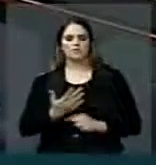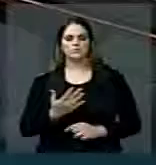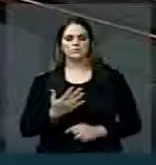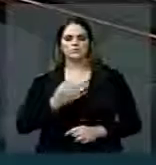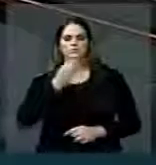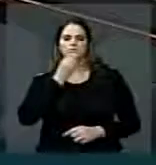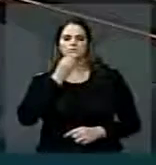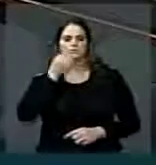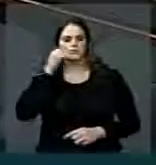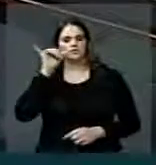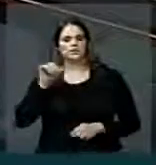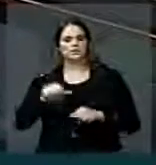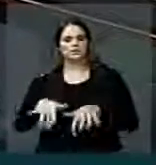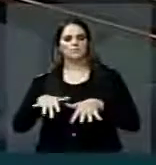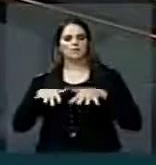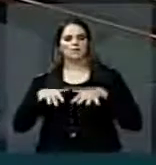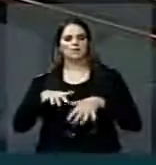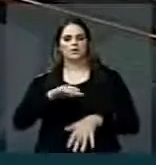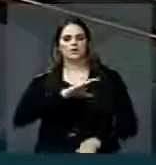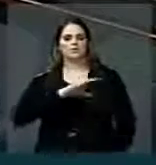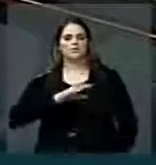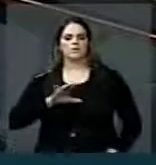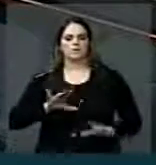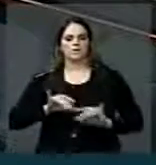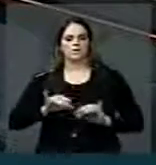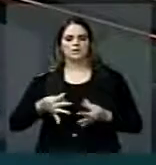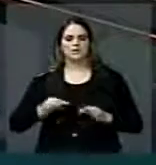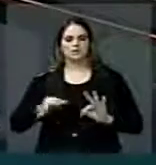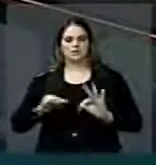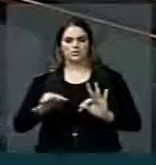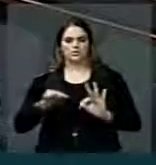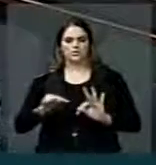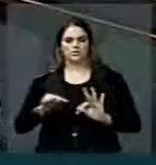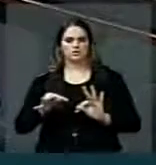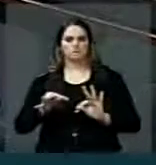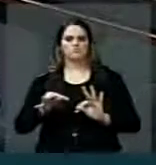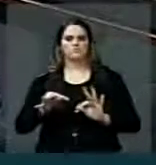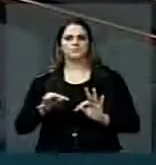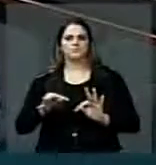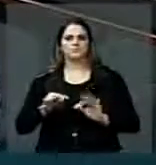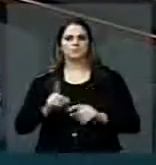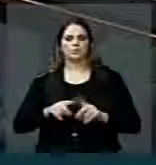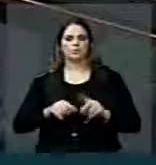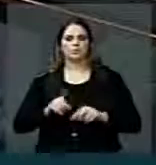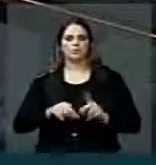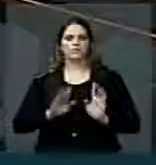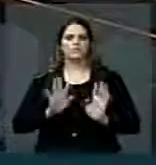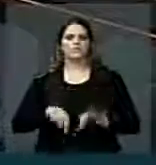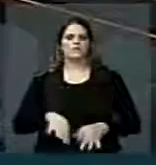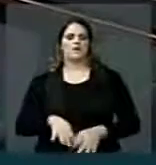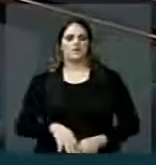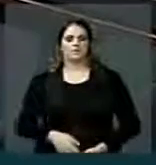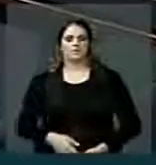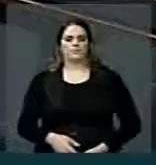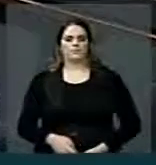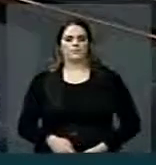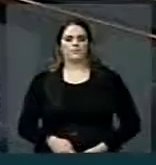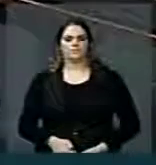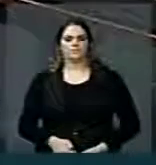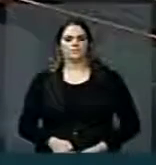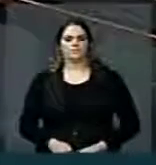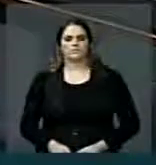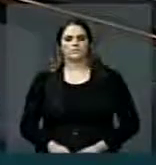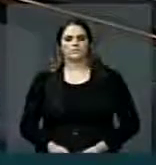ao plenário da Comissão de Ciência e Tecnologia, essa comissão, né, o produto do trabalho da subcomissão, sem